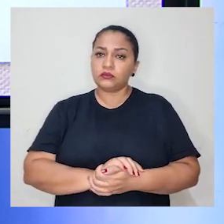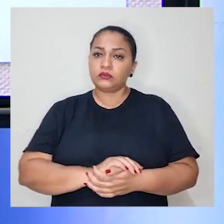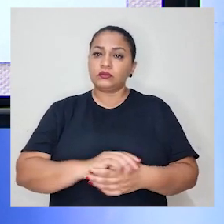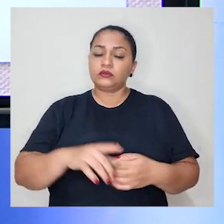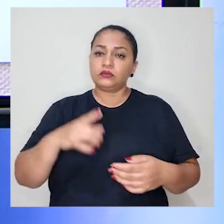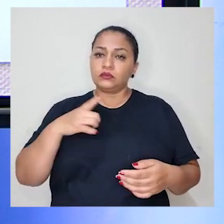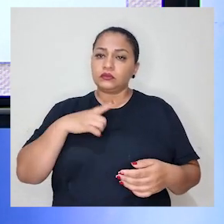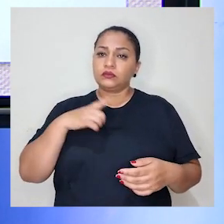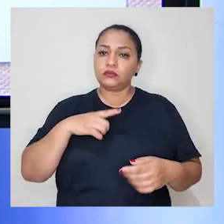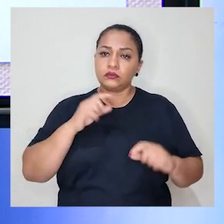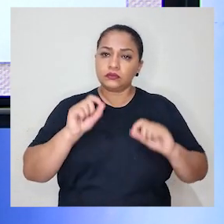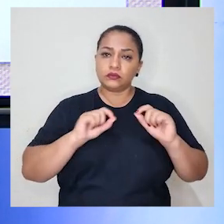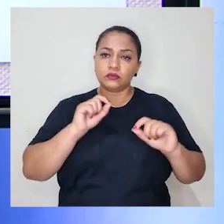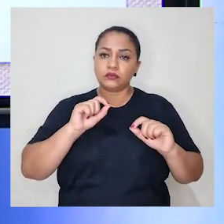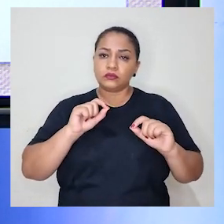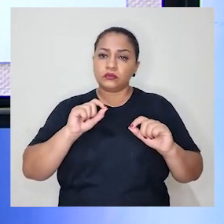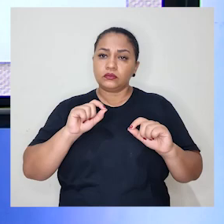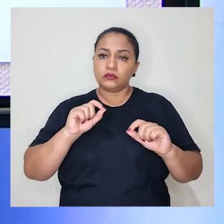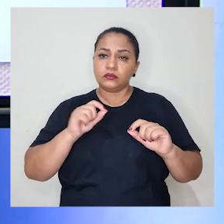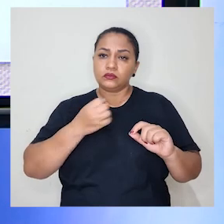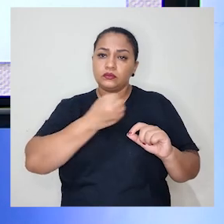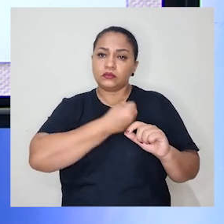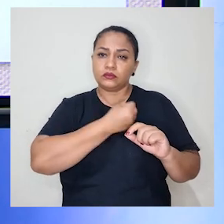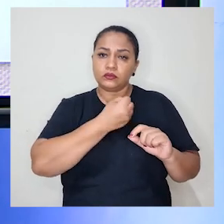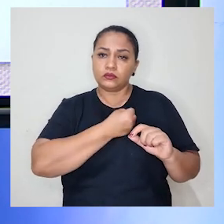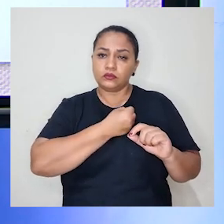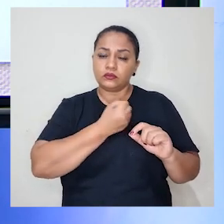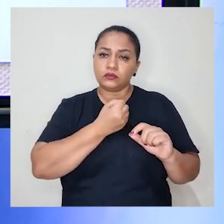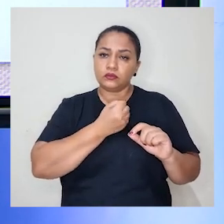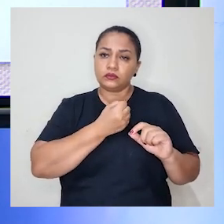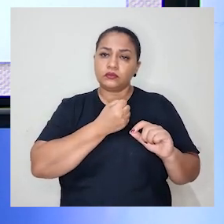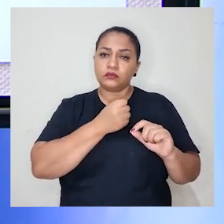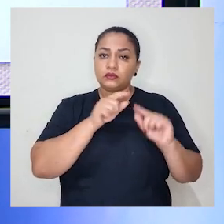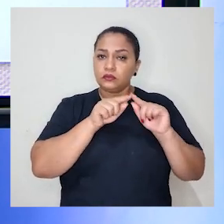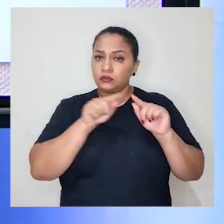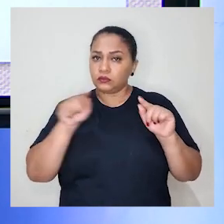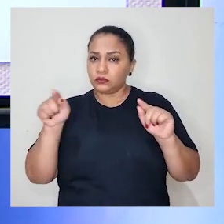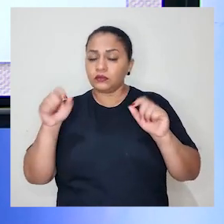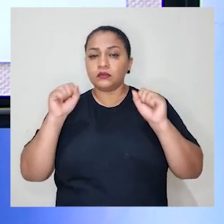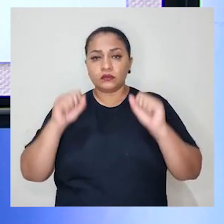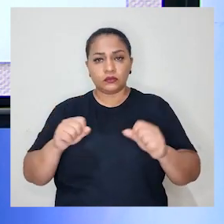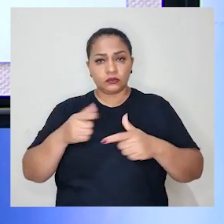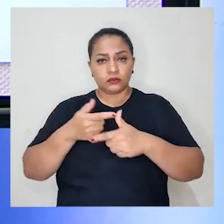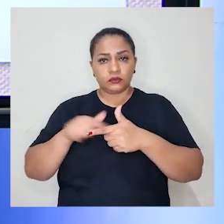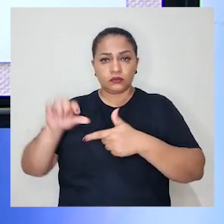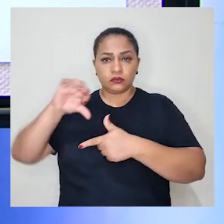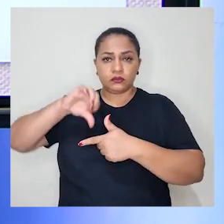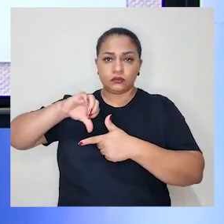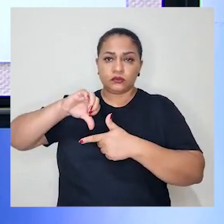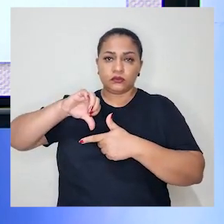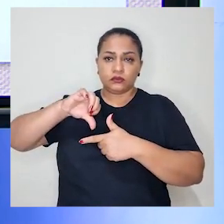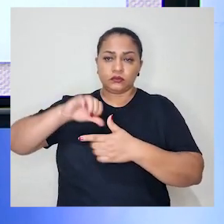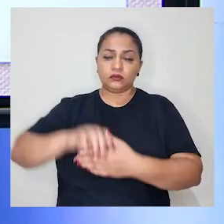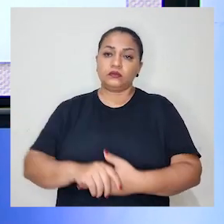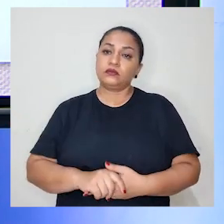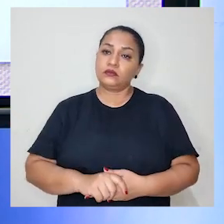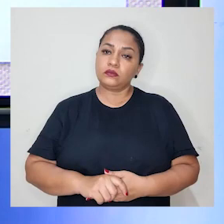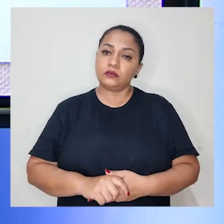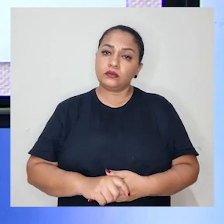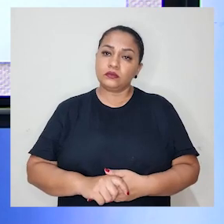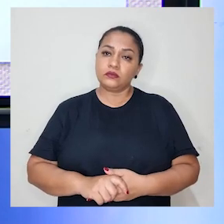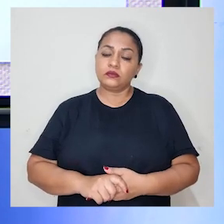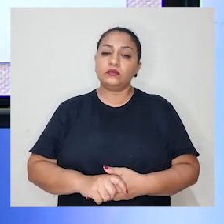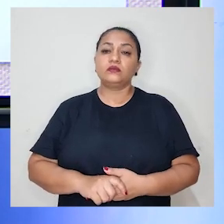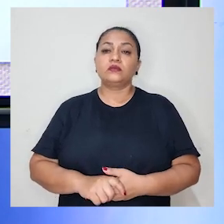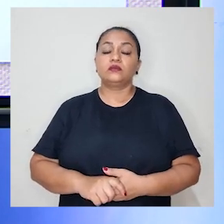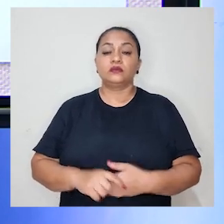desse B eu tenho que colocar algum algarismo para que o número todo seja divisível por 9. Para ser divisível